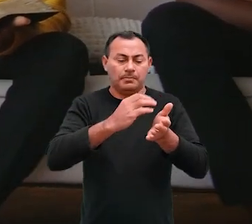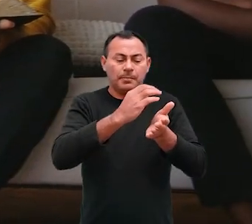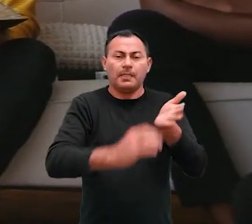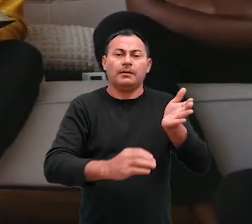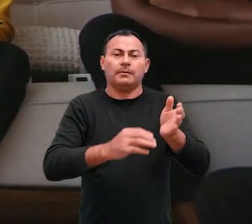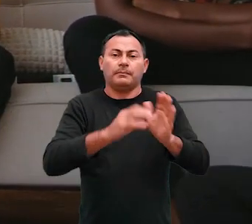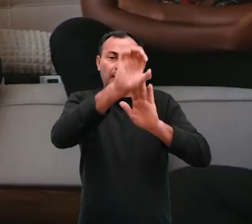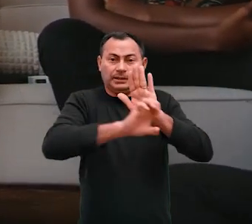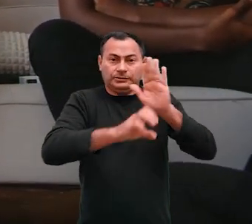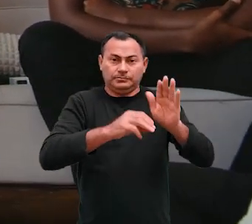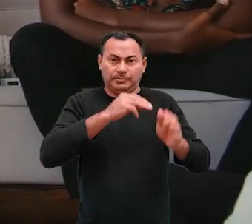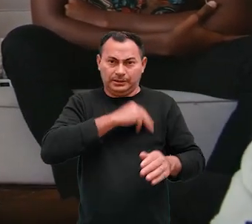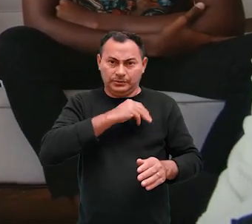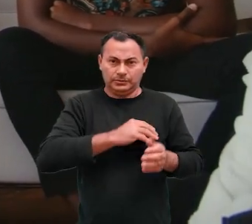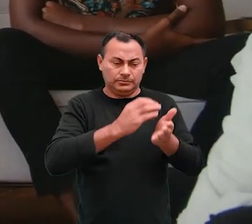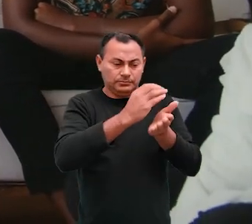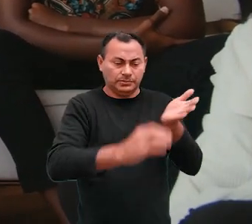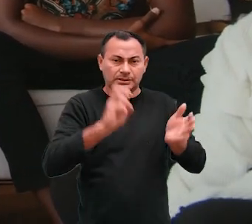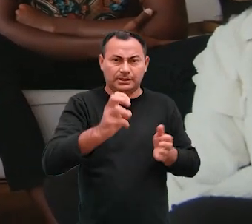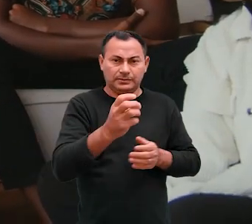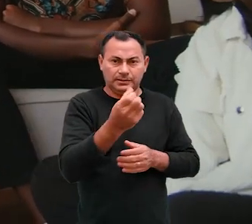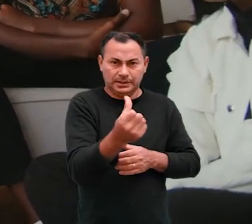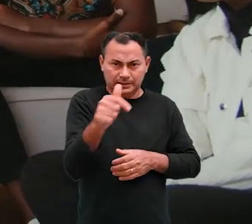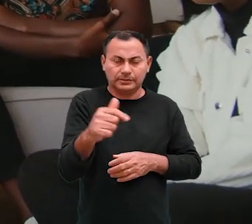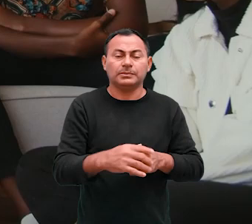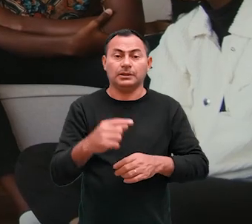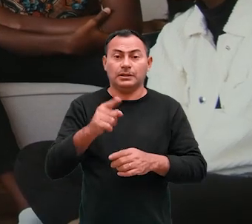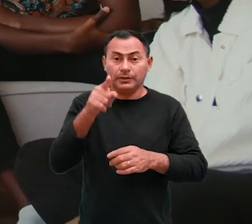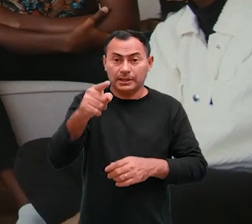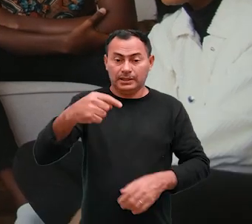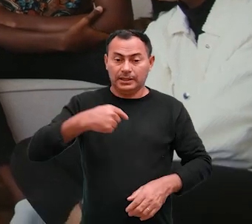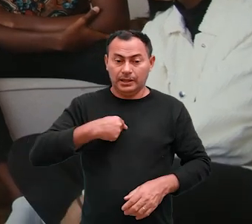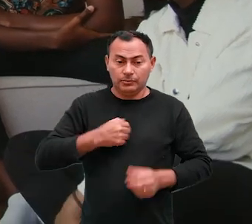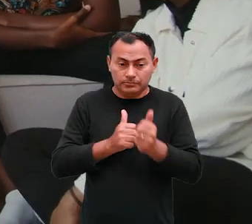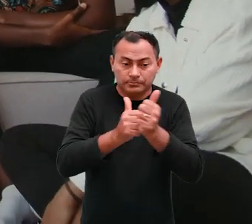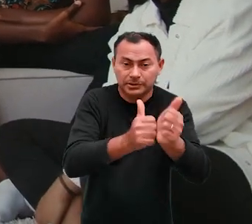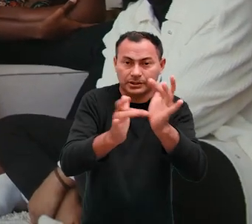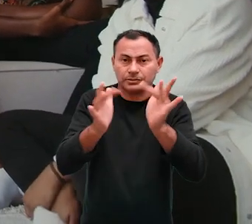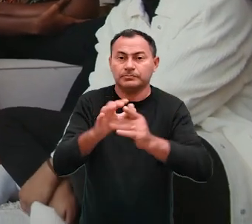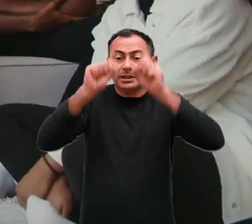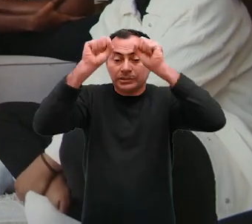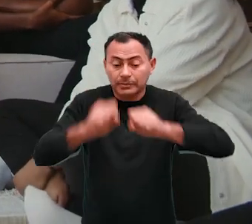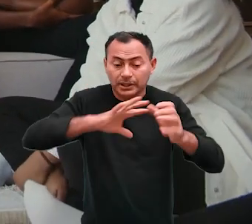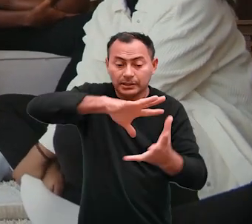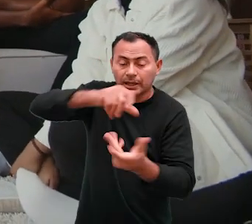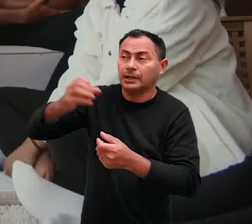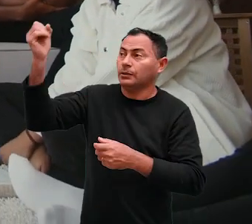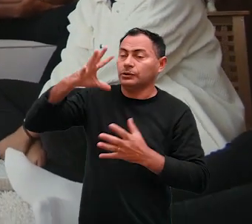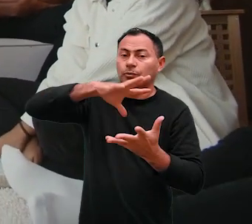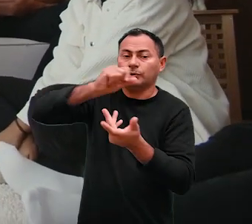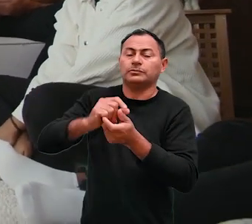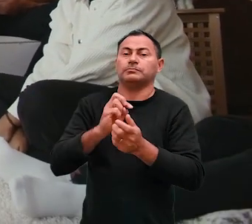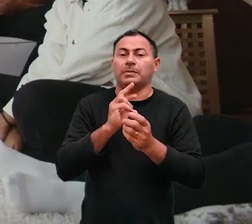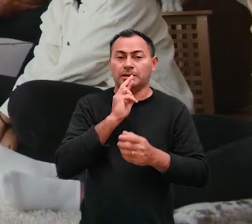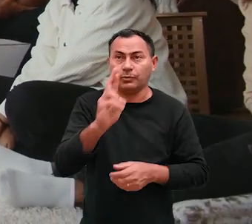dirigido a você. Você e eu, que professamos ser seguidores de Jesus, sal da terra e luz do mundo, parte da sua resposta e da